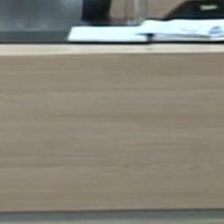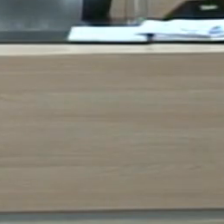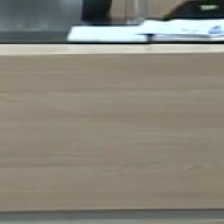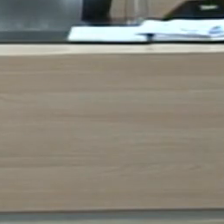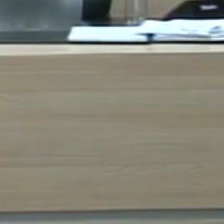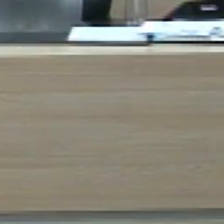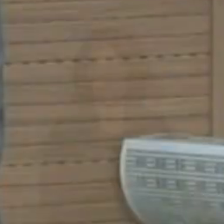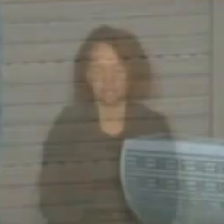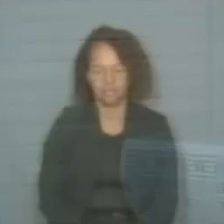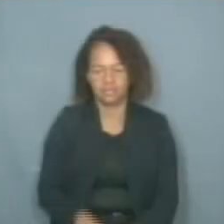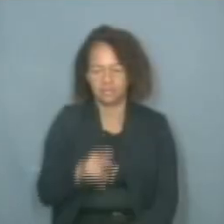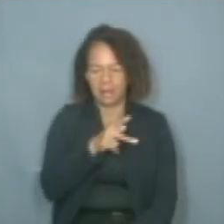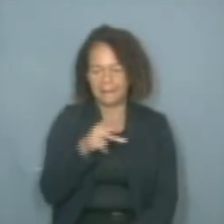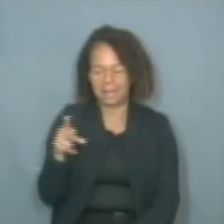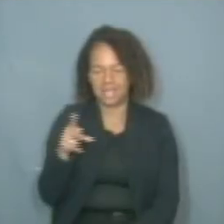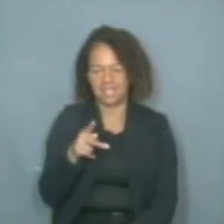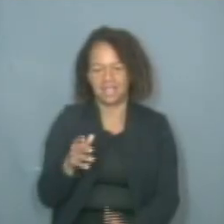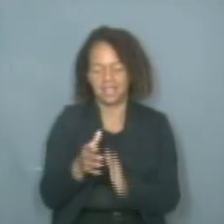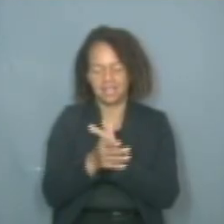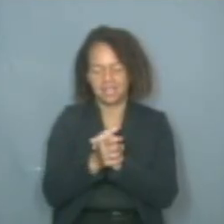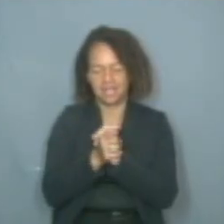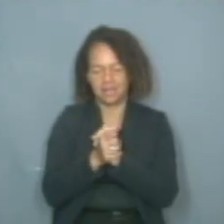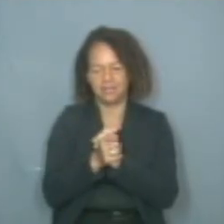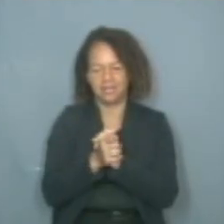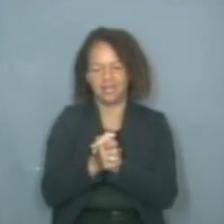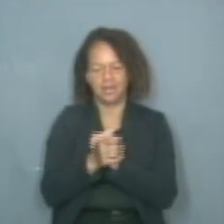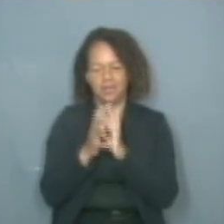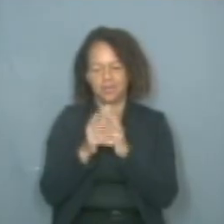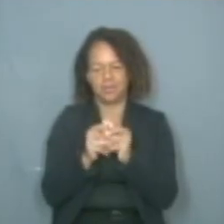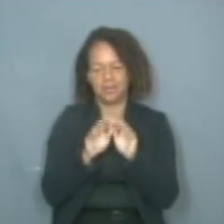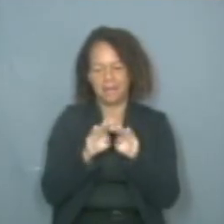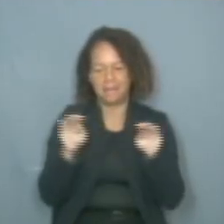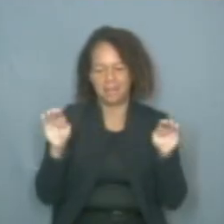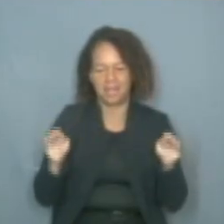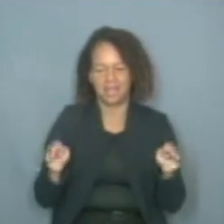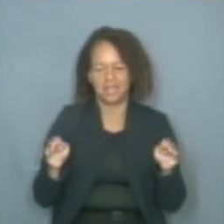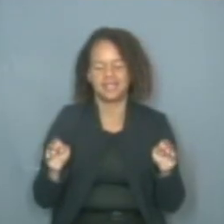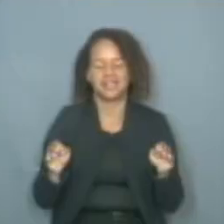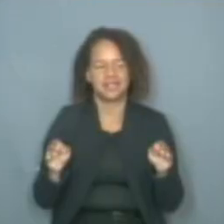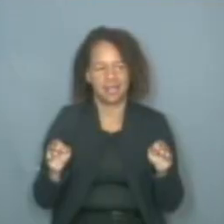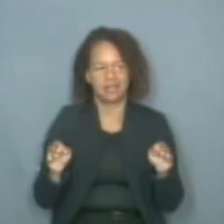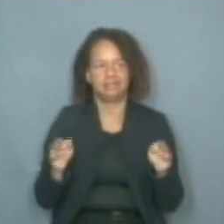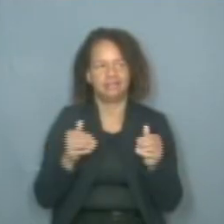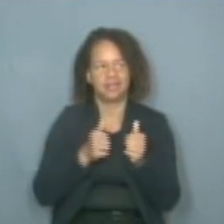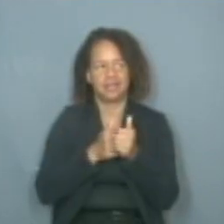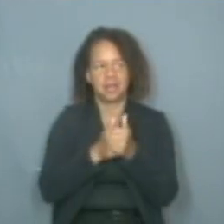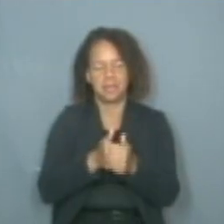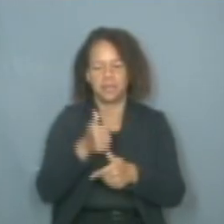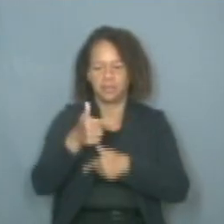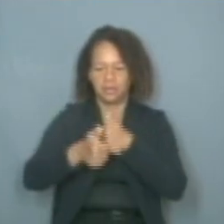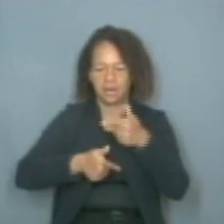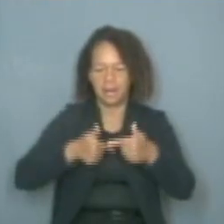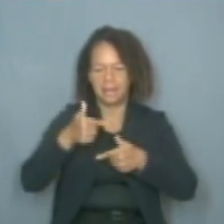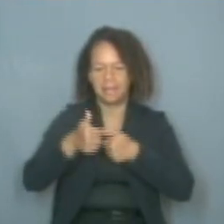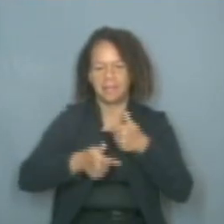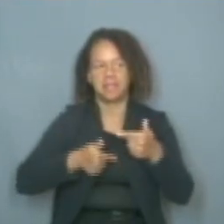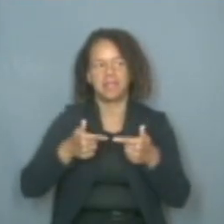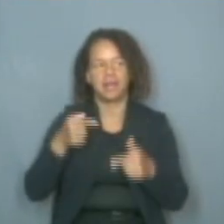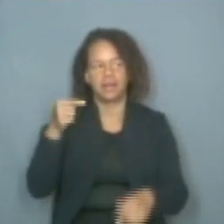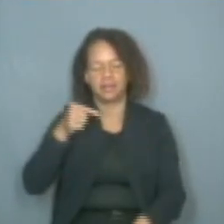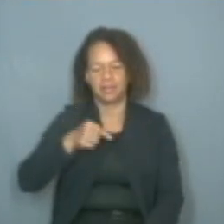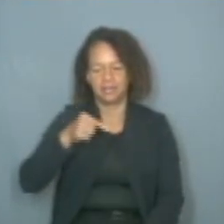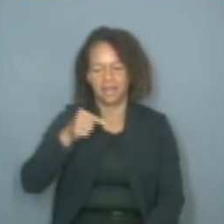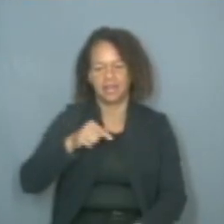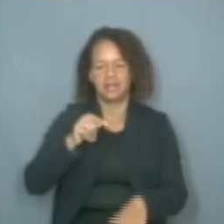Senhor presidente, eu quero saudar Vossa Excelência, saudar toda a mesa que conduz o trabalho